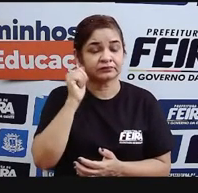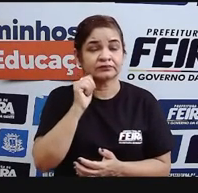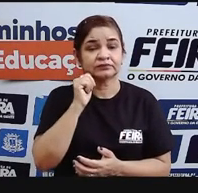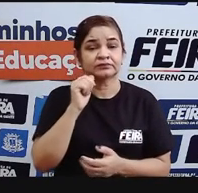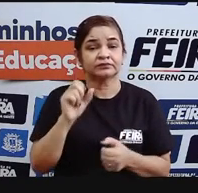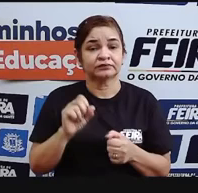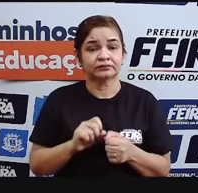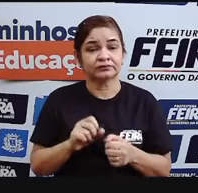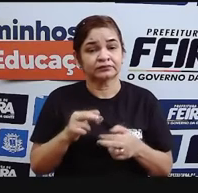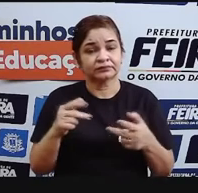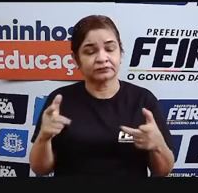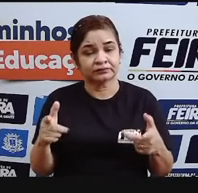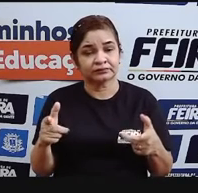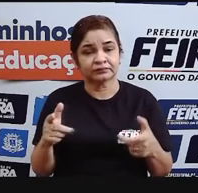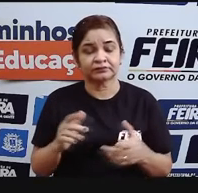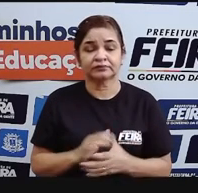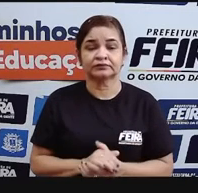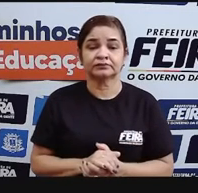mesma profissão.